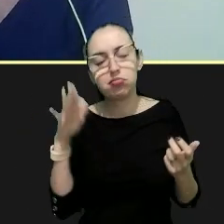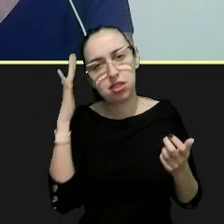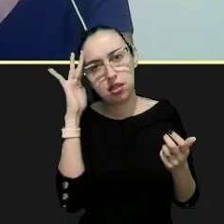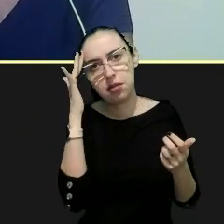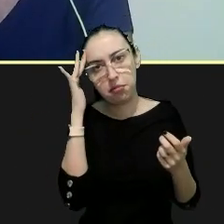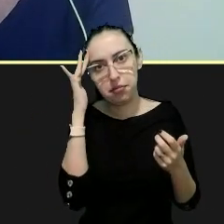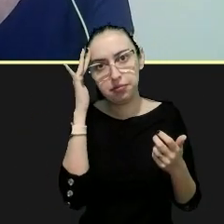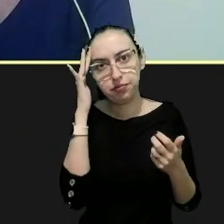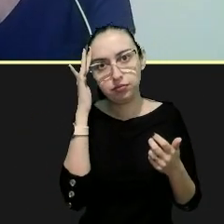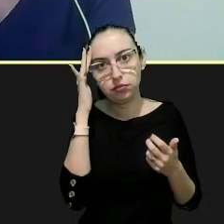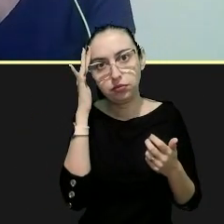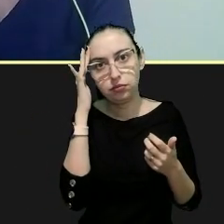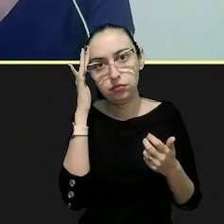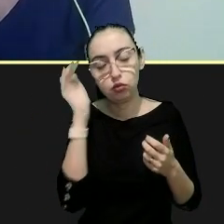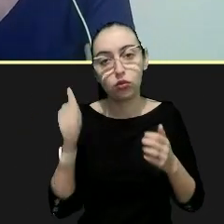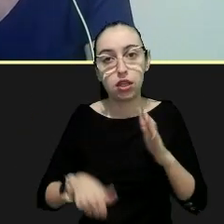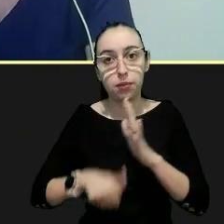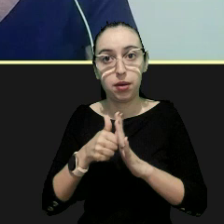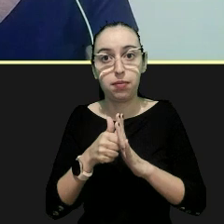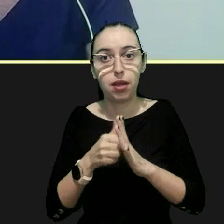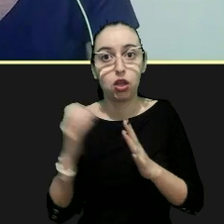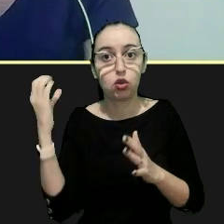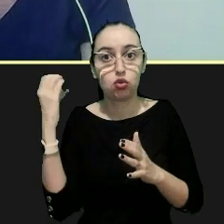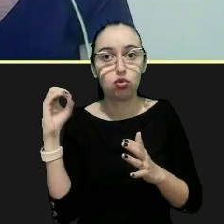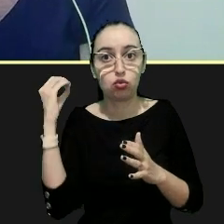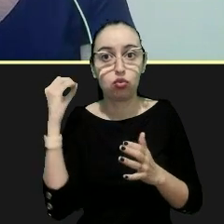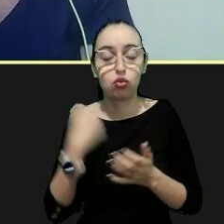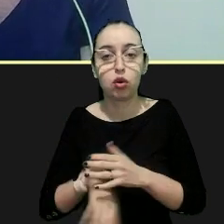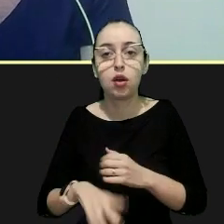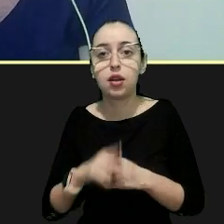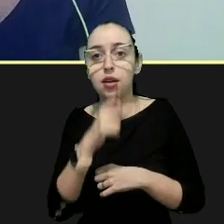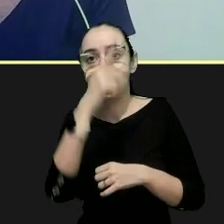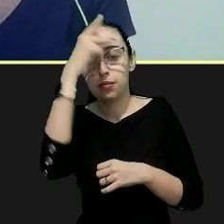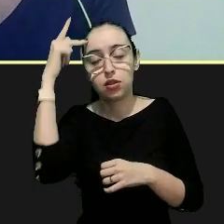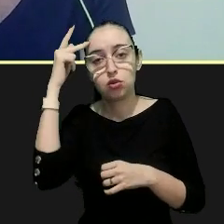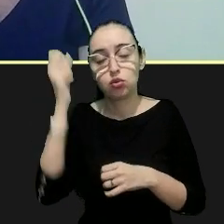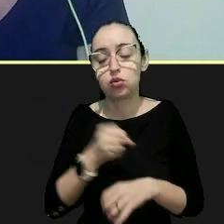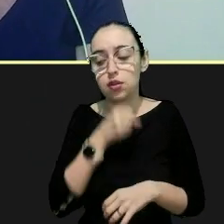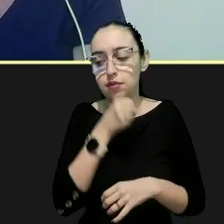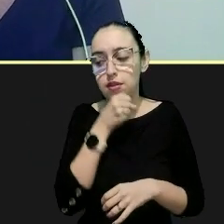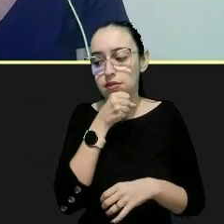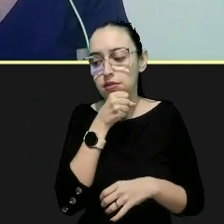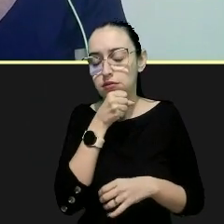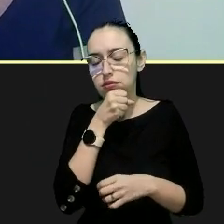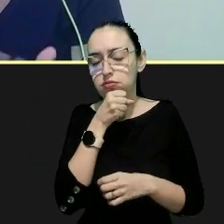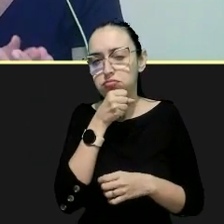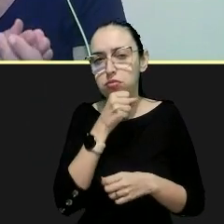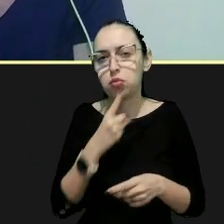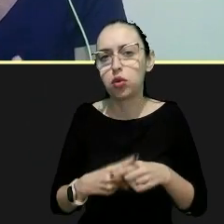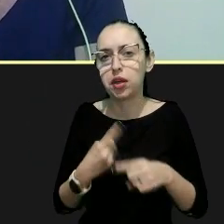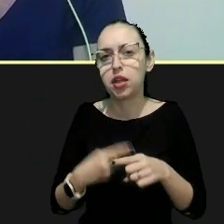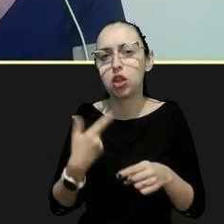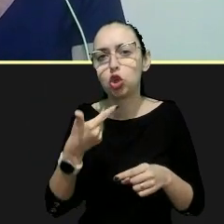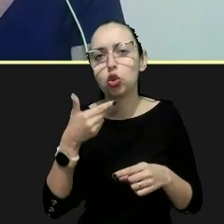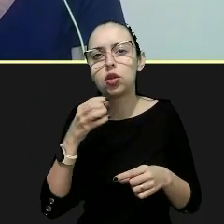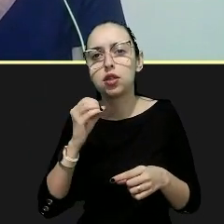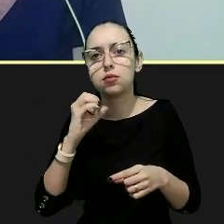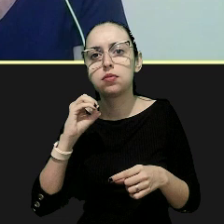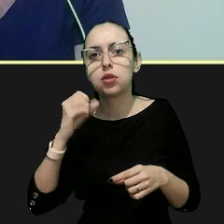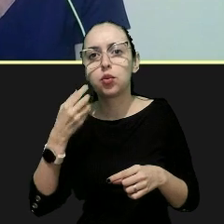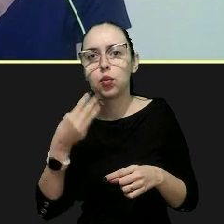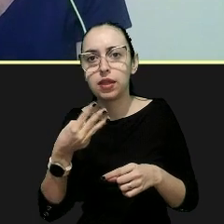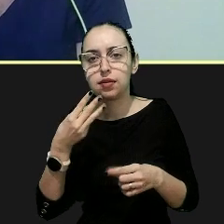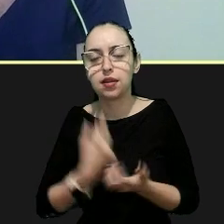devem saber que o dia 1º de outubro é o Dia da Pessoa Idosa, porque em